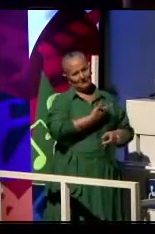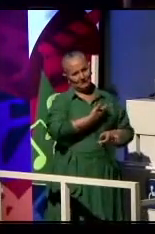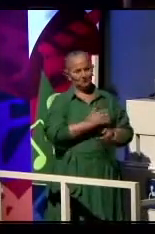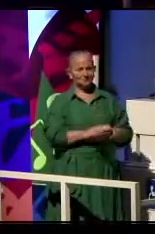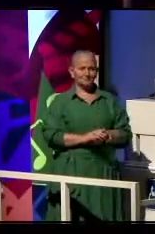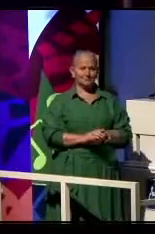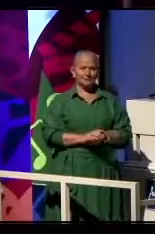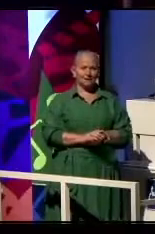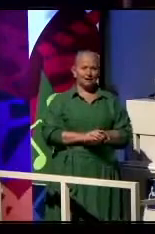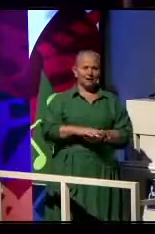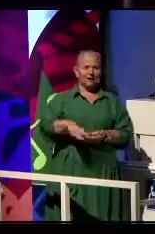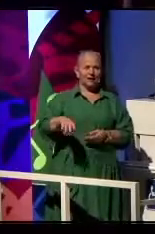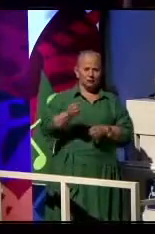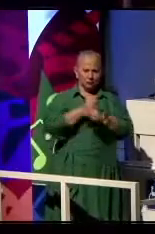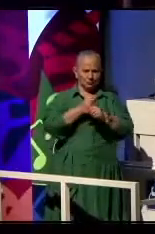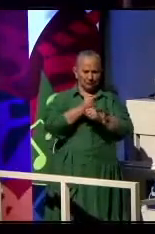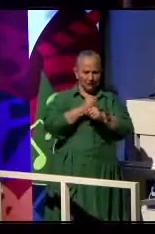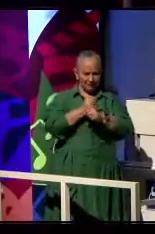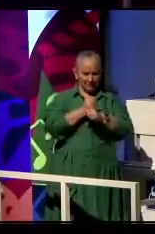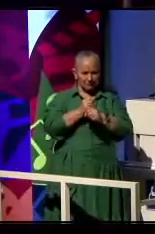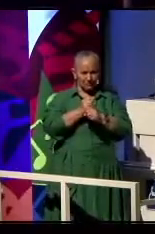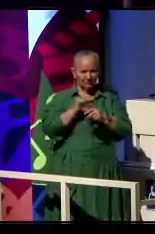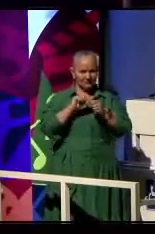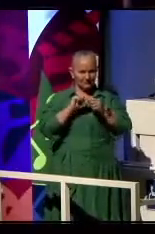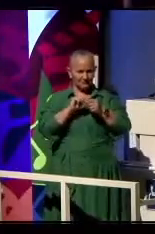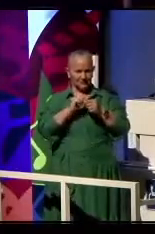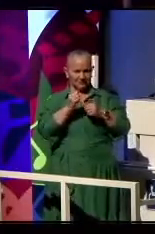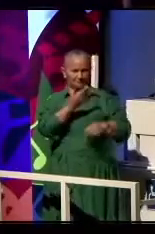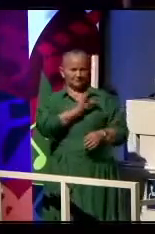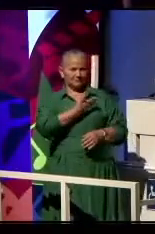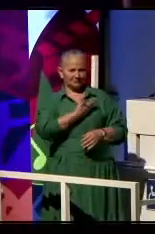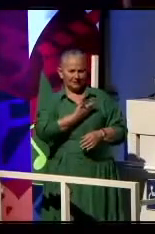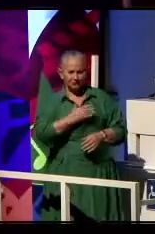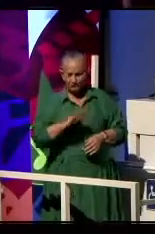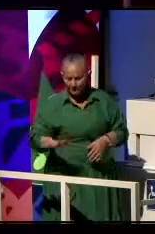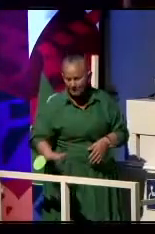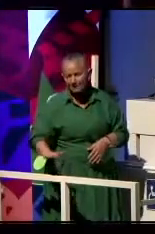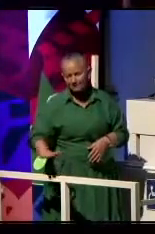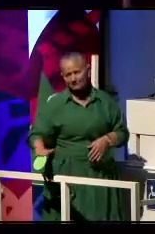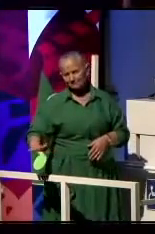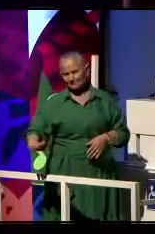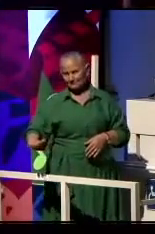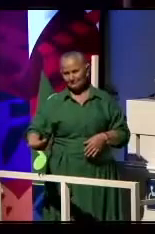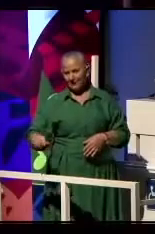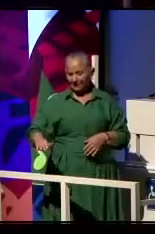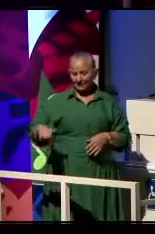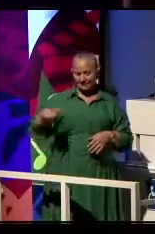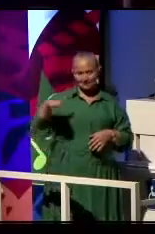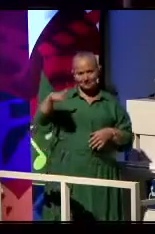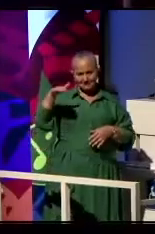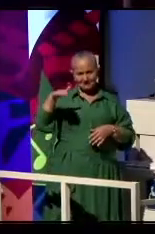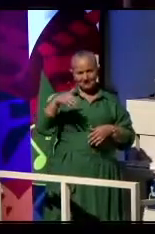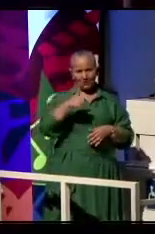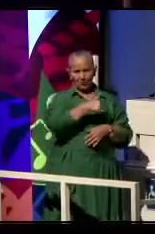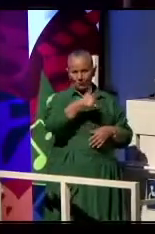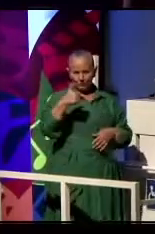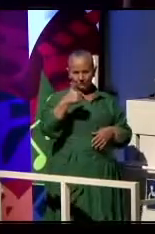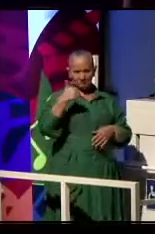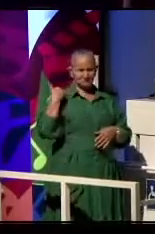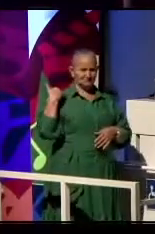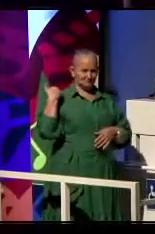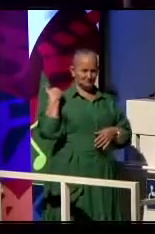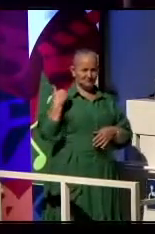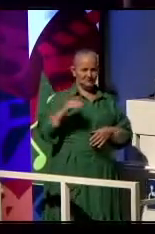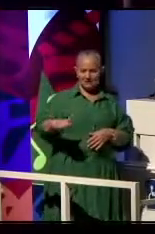Lô Borges tinha em torno de 10 anos. Então, o Lô Borges era um menino, né, que a diferença deles é grande, de 11 anos. Então,